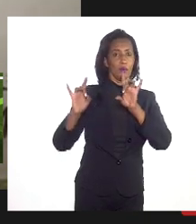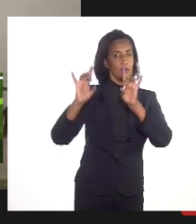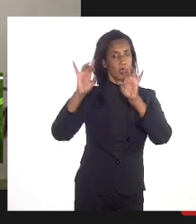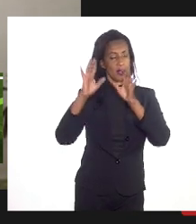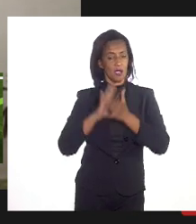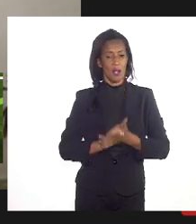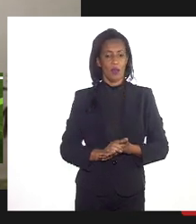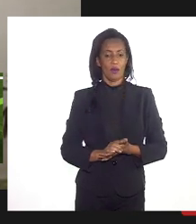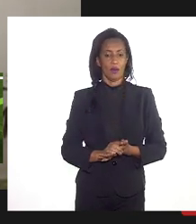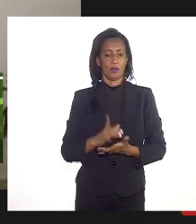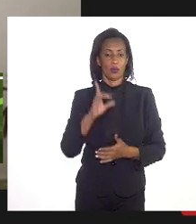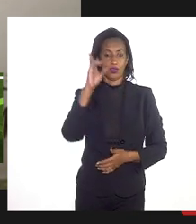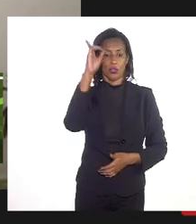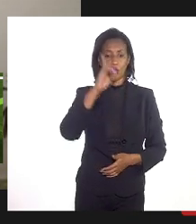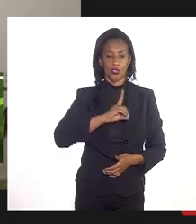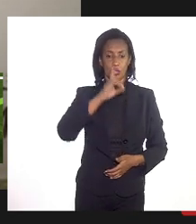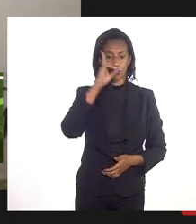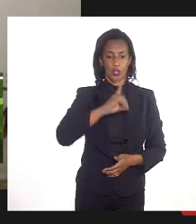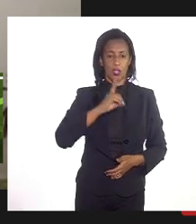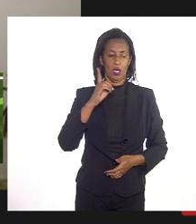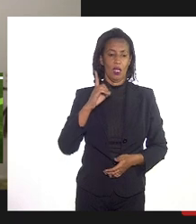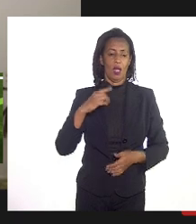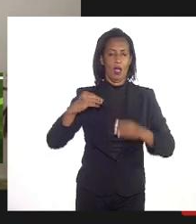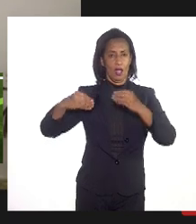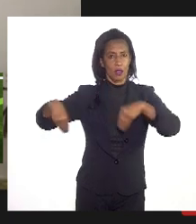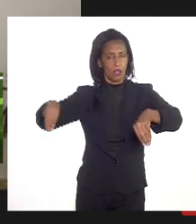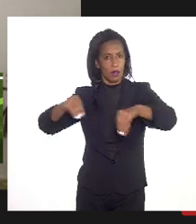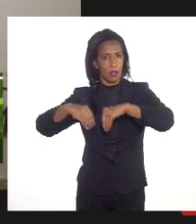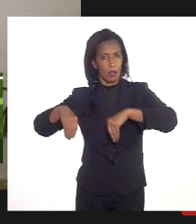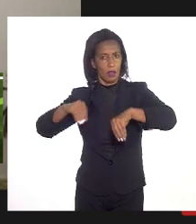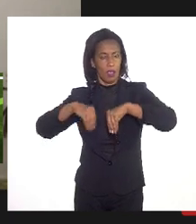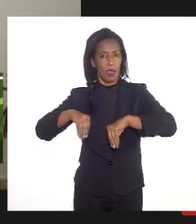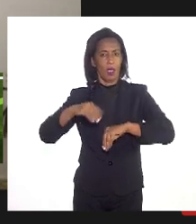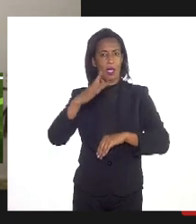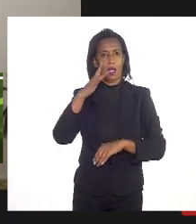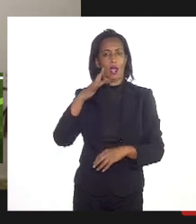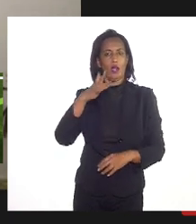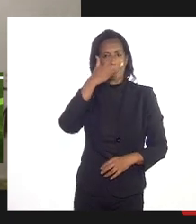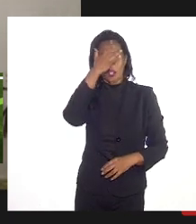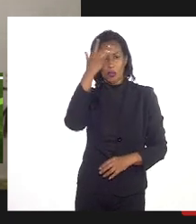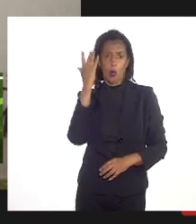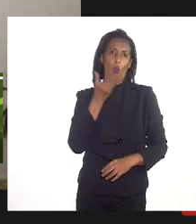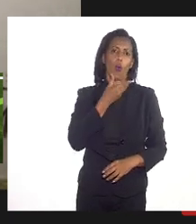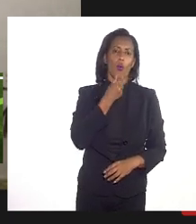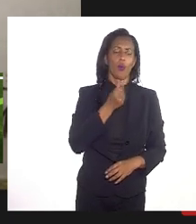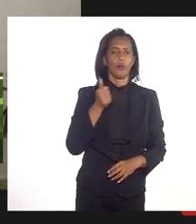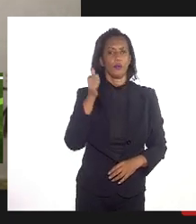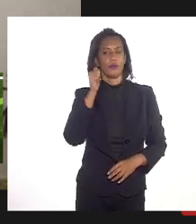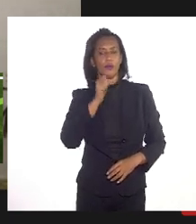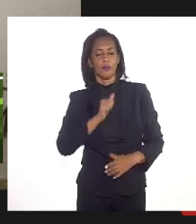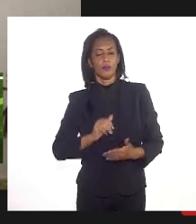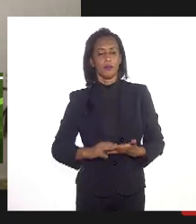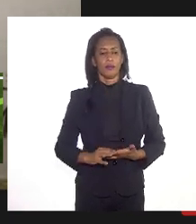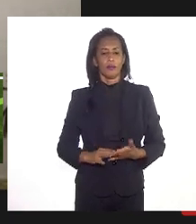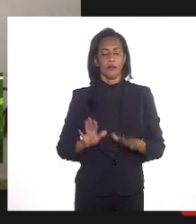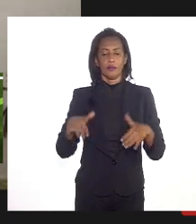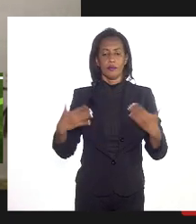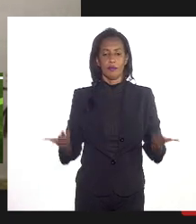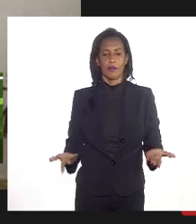tange ao direito à terra, ao direito daqueles e daquelas que,